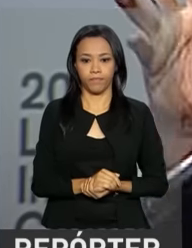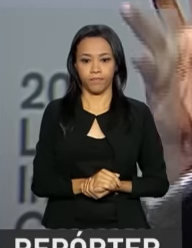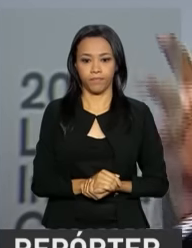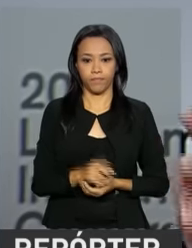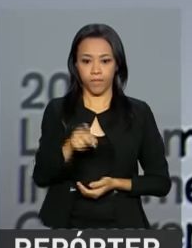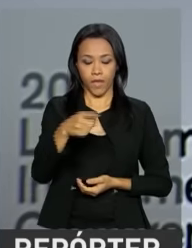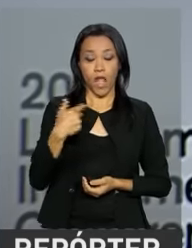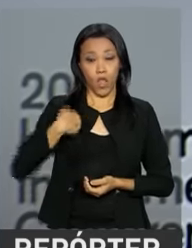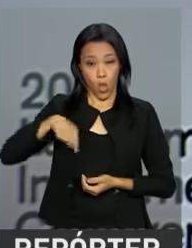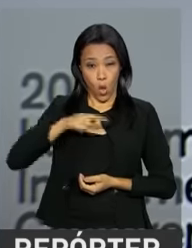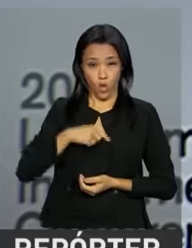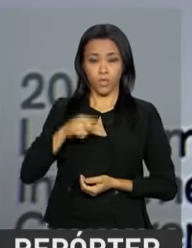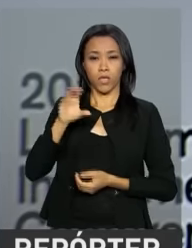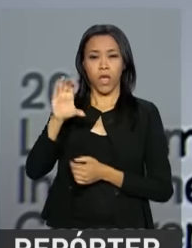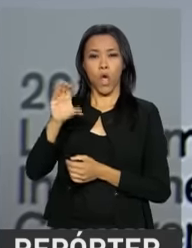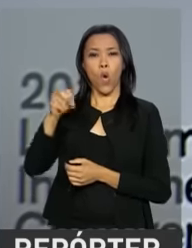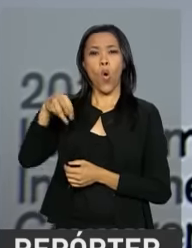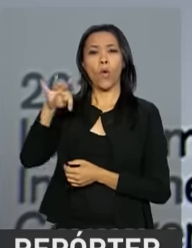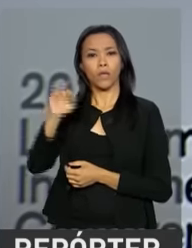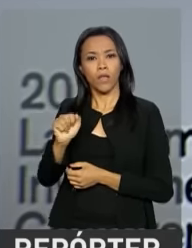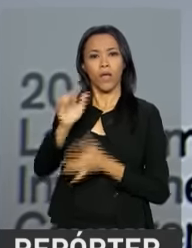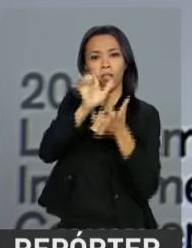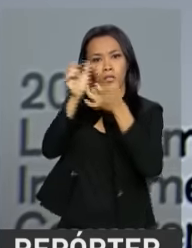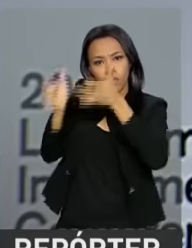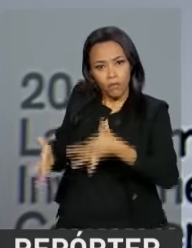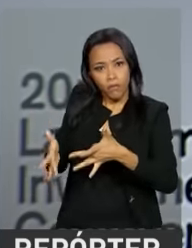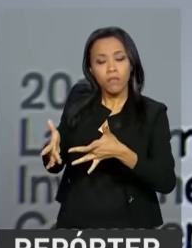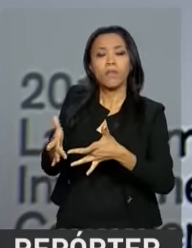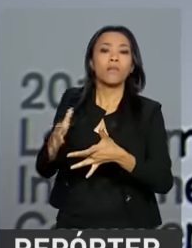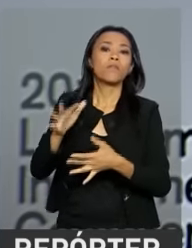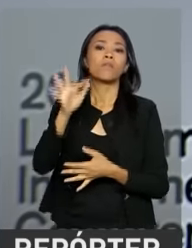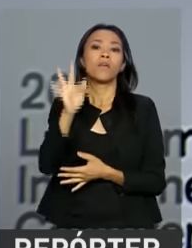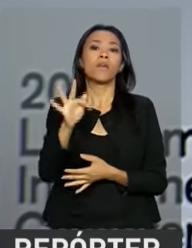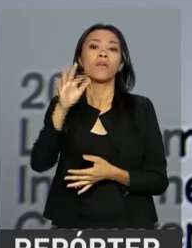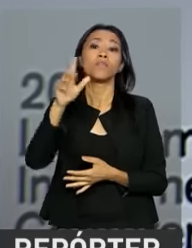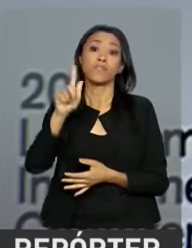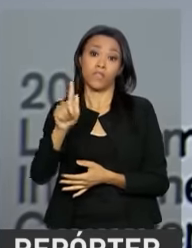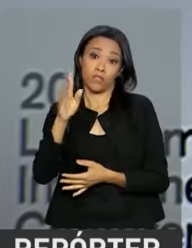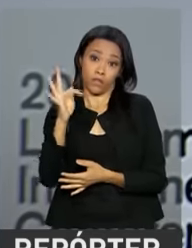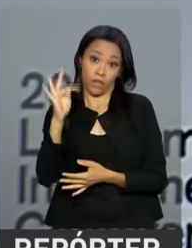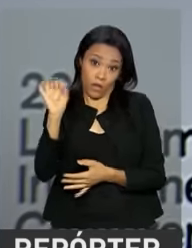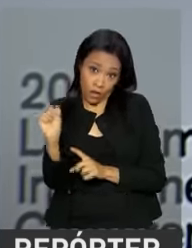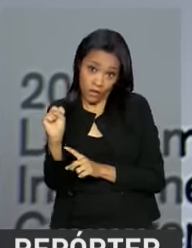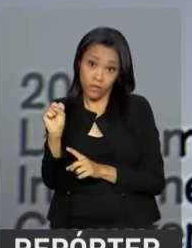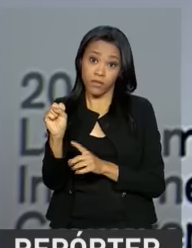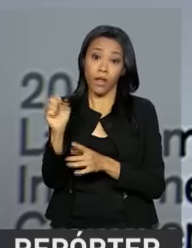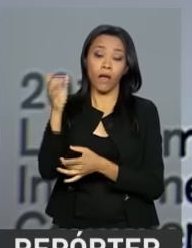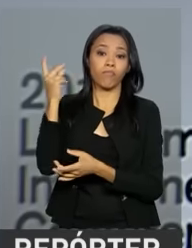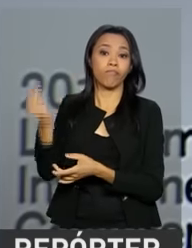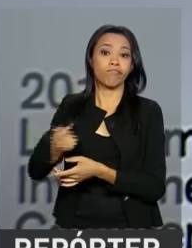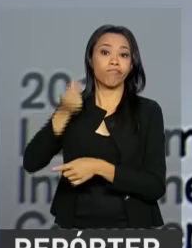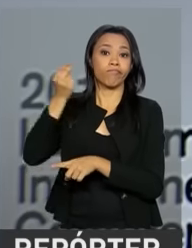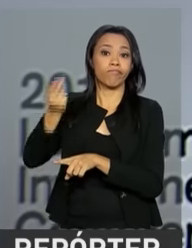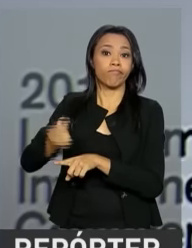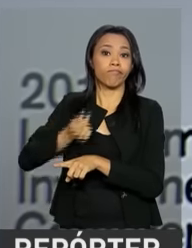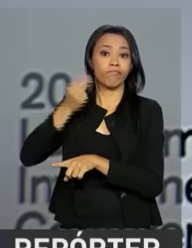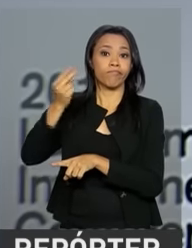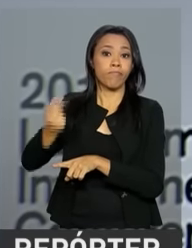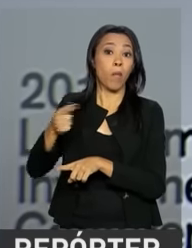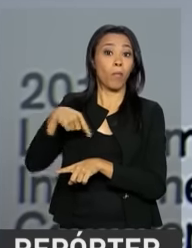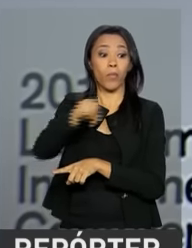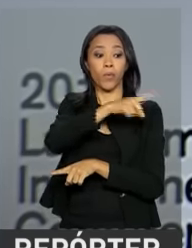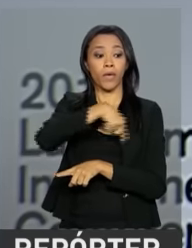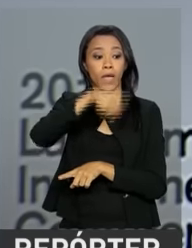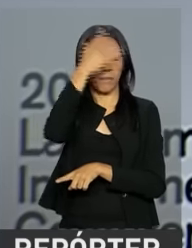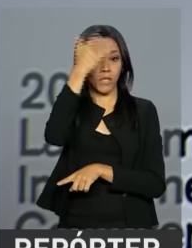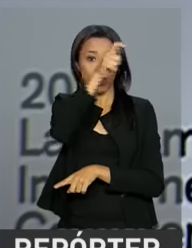pegamos as contas inativas do fundo de garantia por tempo de serviço que estão lá paralisadas porque o empregado não pode inativadas está